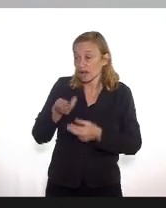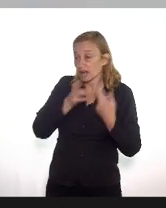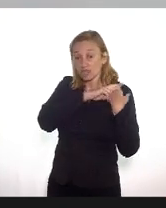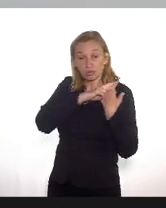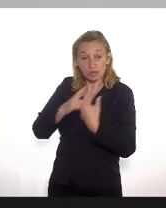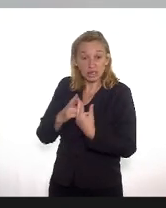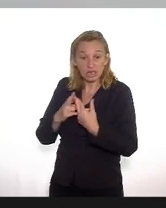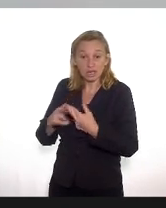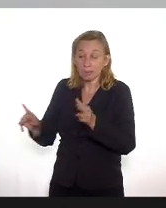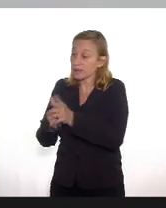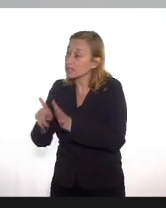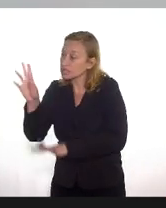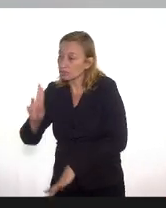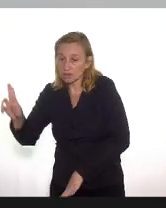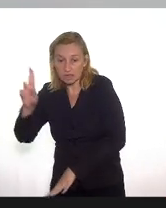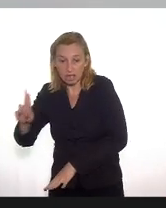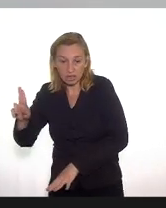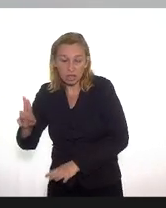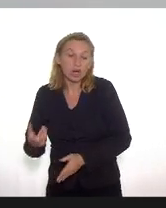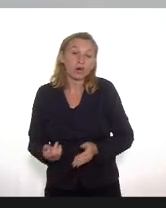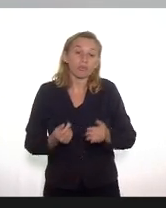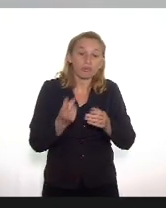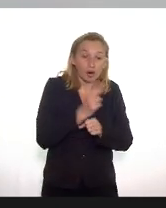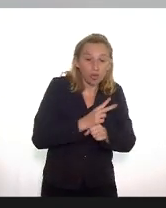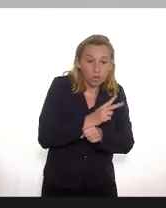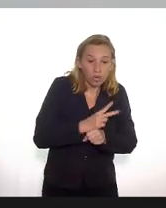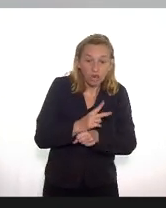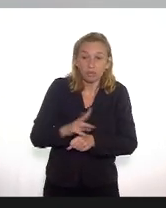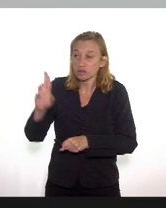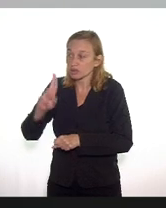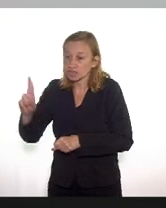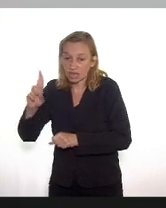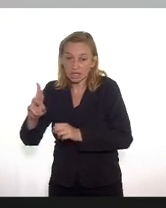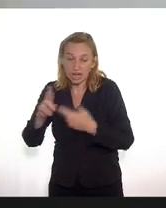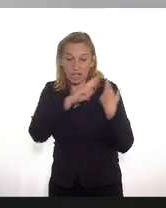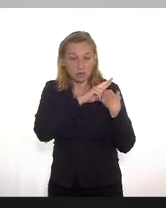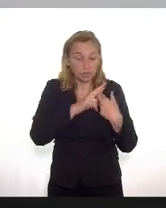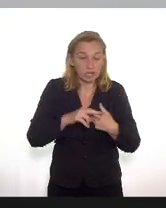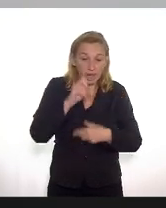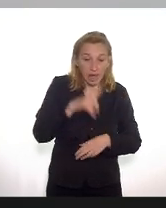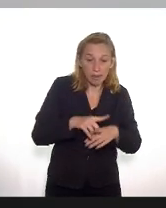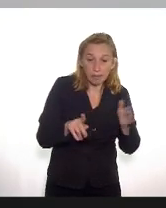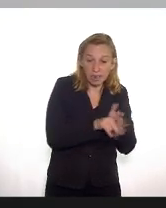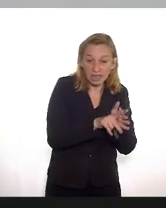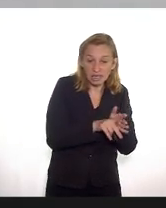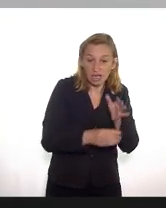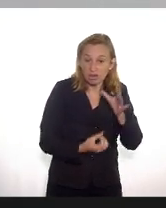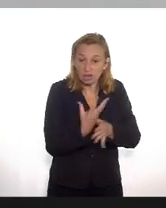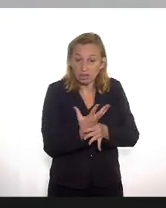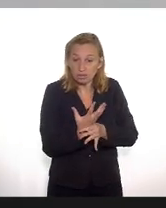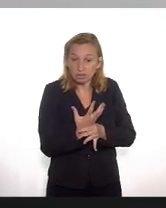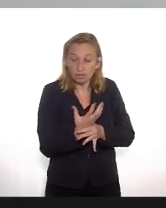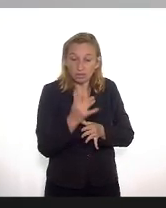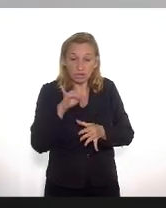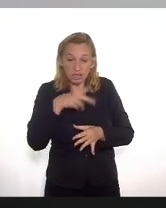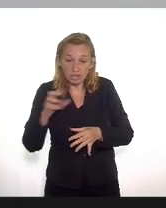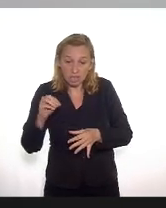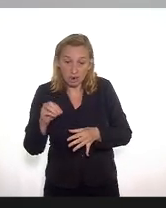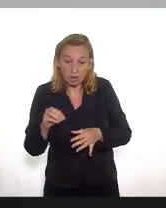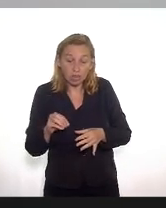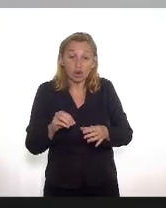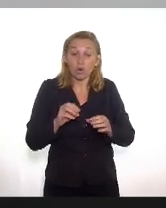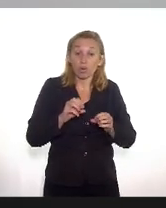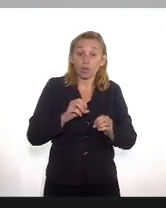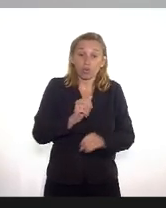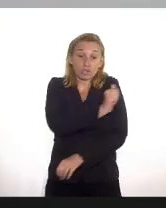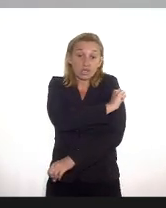é da universidade. Procuramos a universidade. A universidade diz que a responsabilidade é da Fundação. Não tão, os alunos de educação à distância